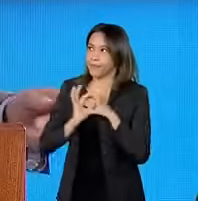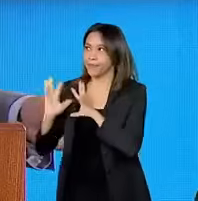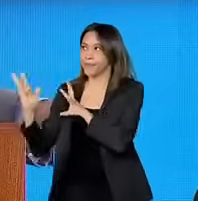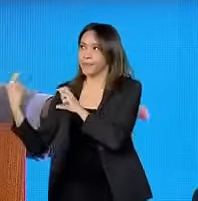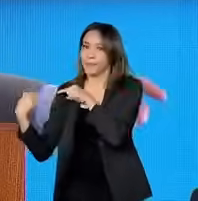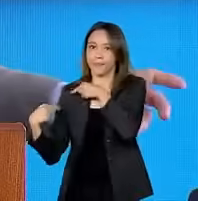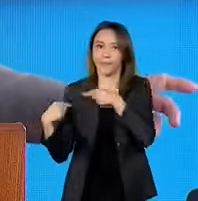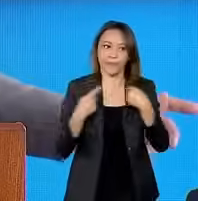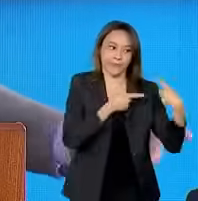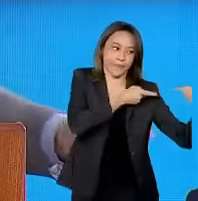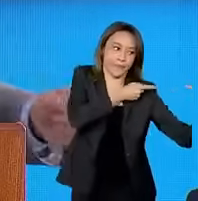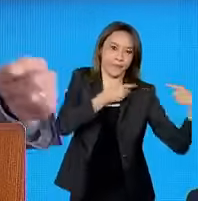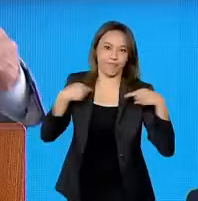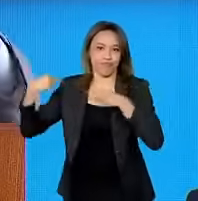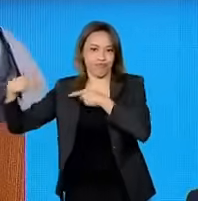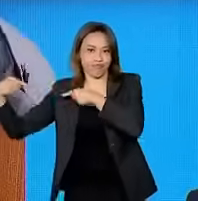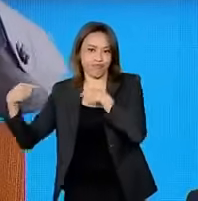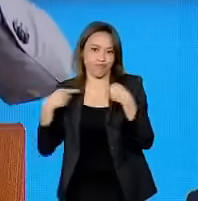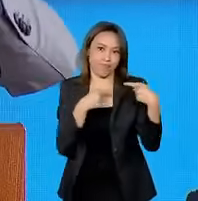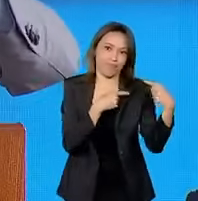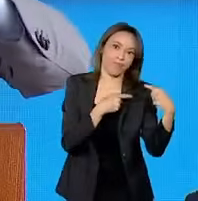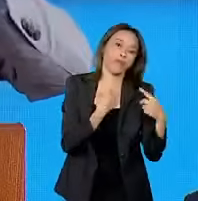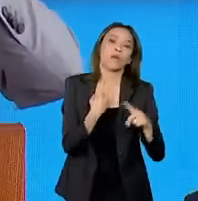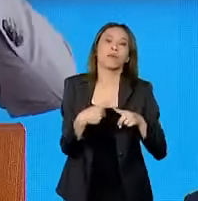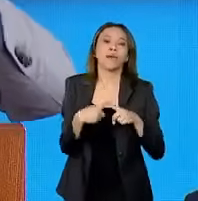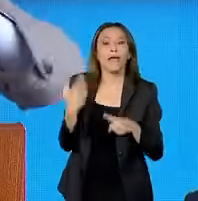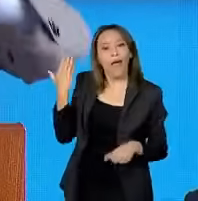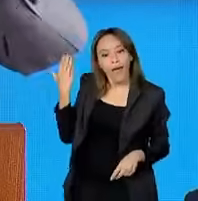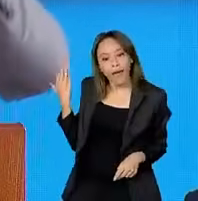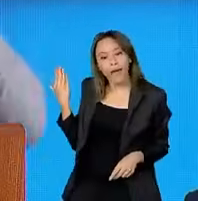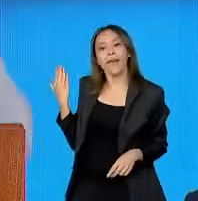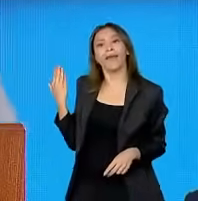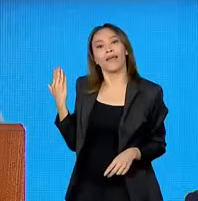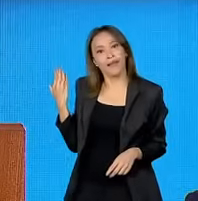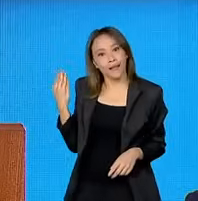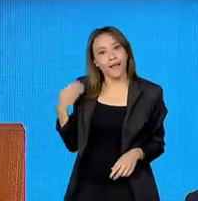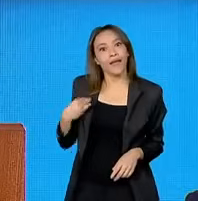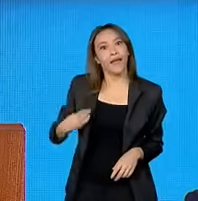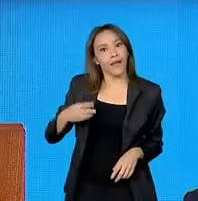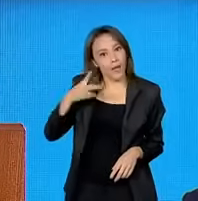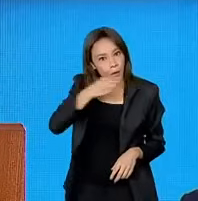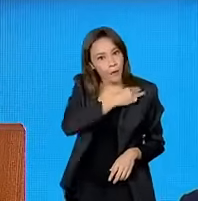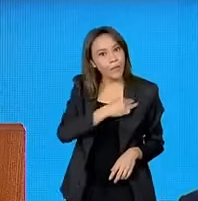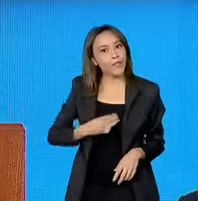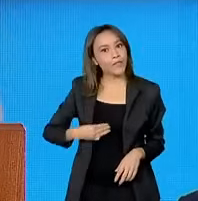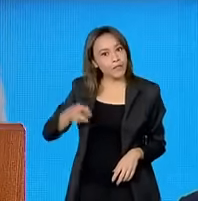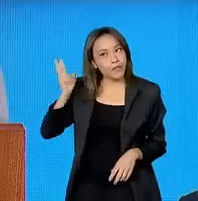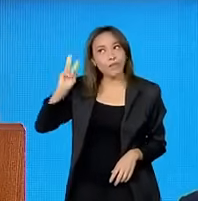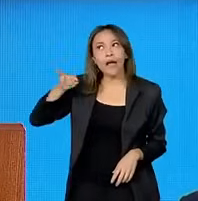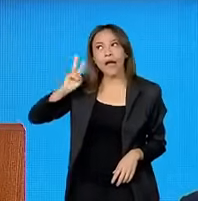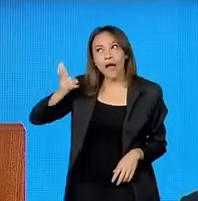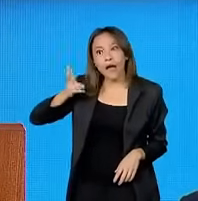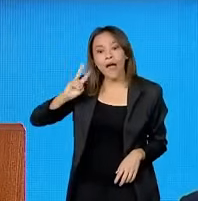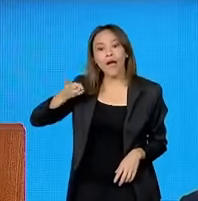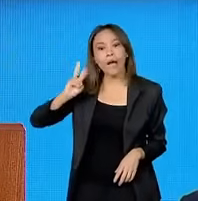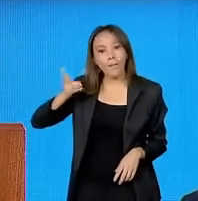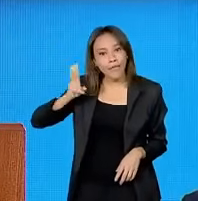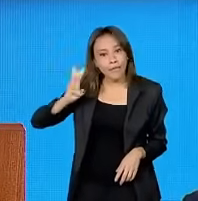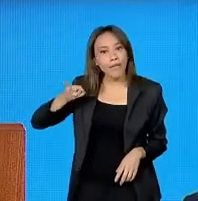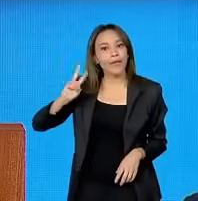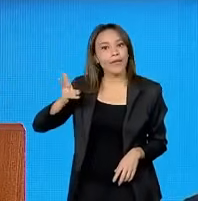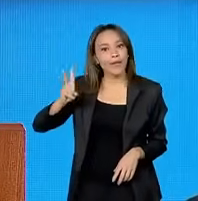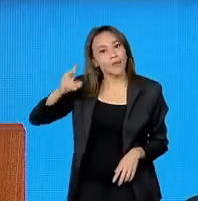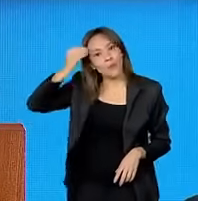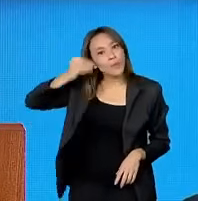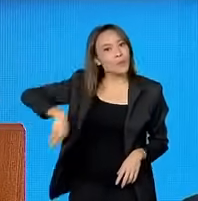o Padilha vai bater recorde porque é um ministro que está durando muito tempo no seu cargo e vai